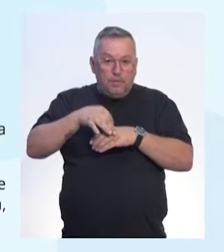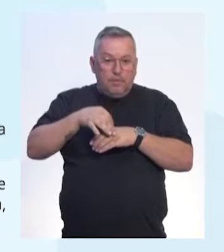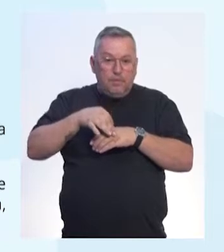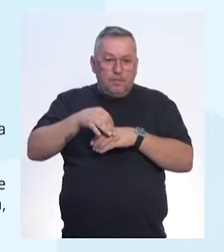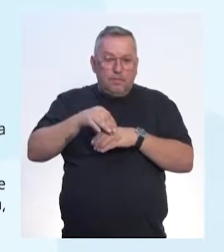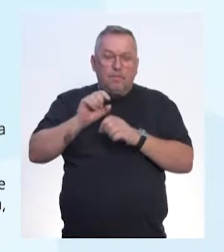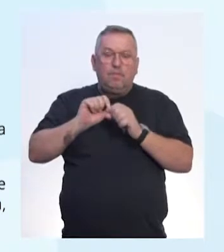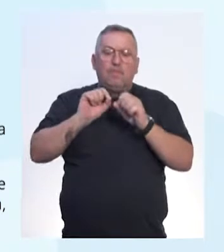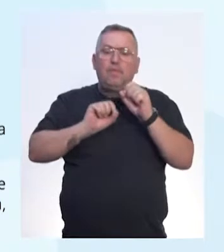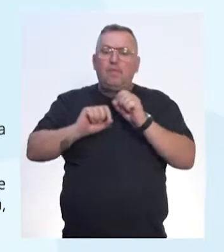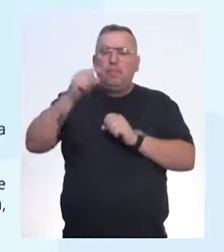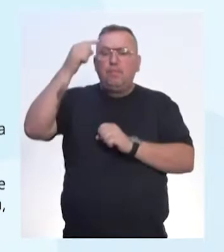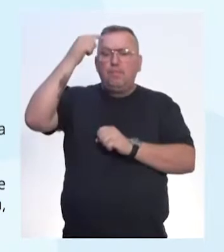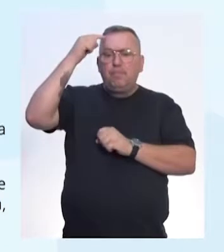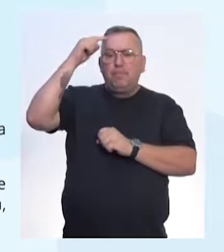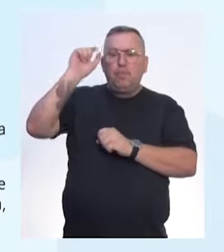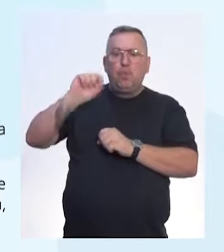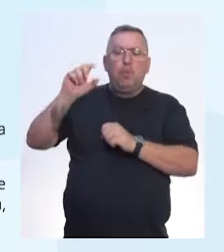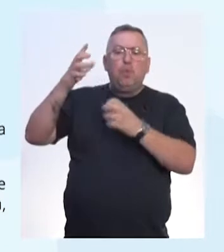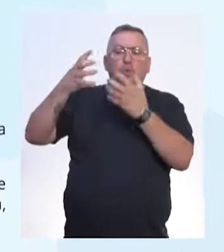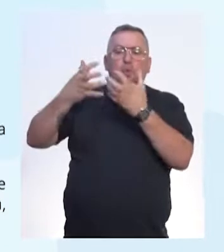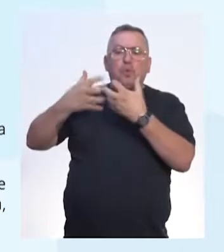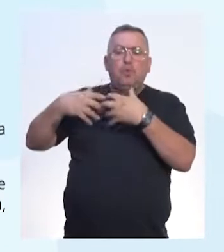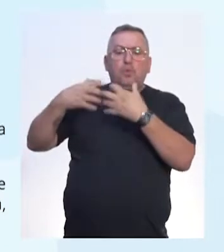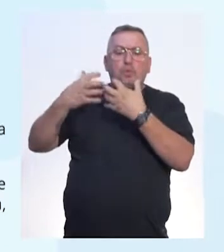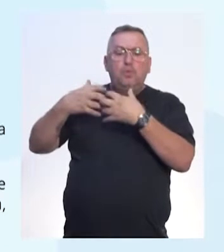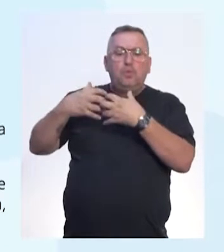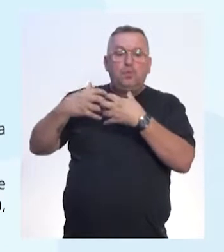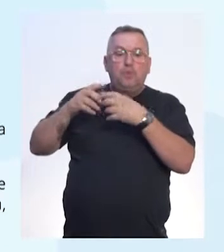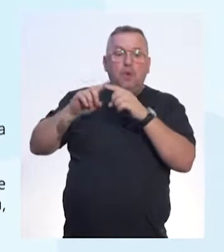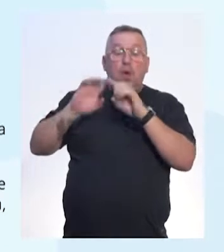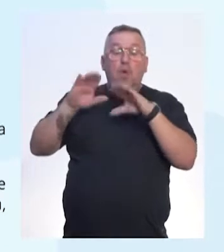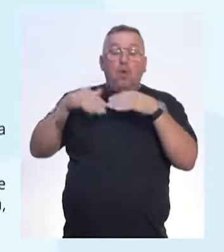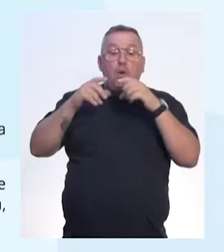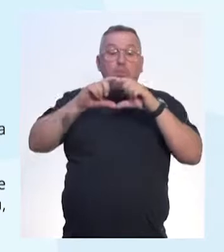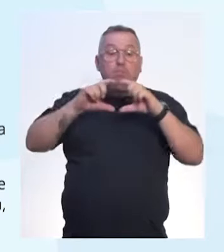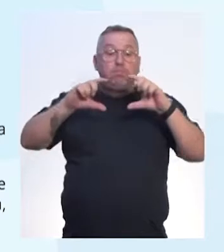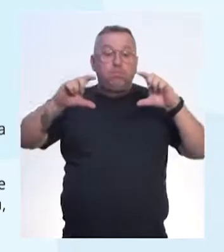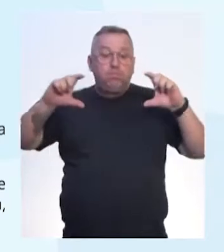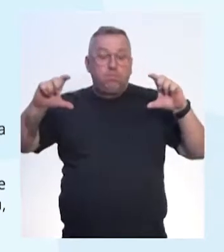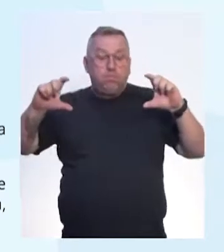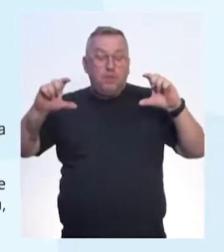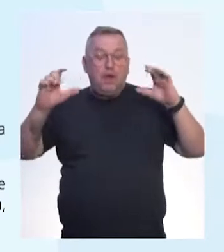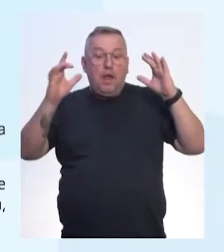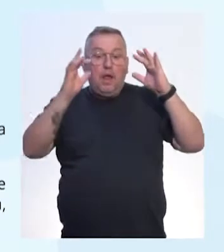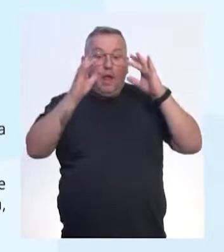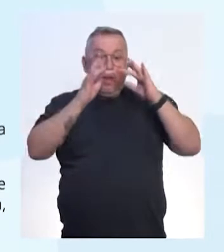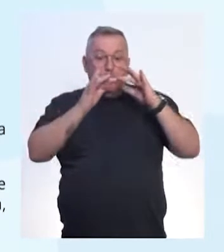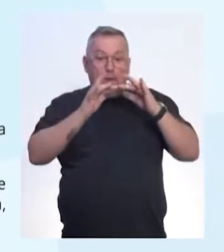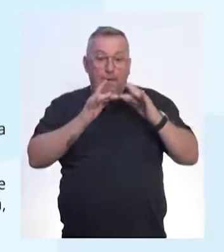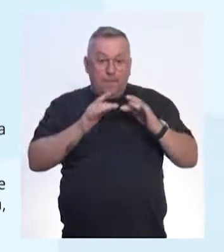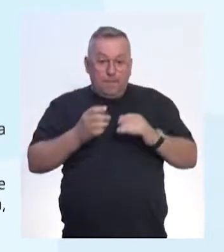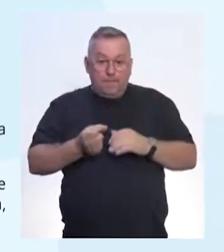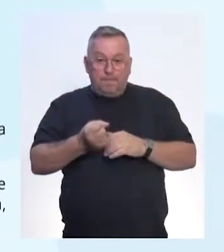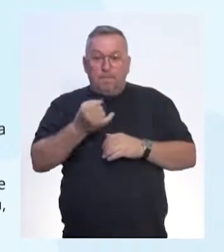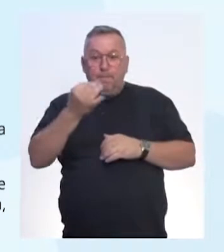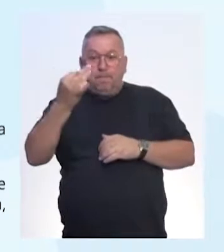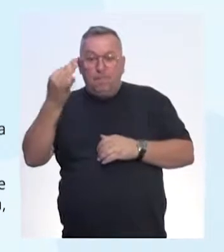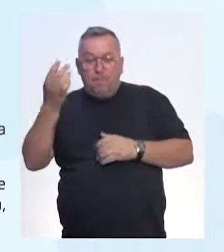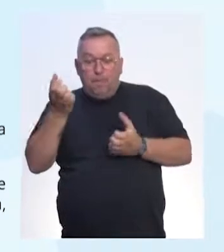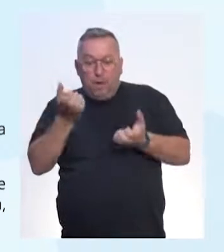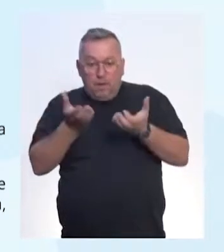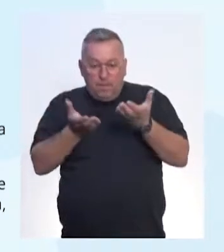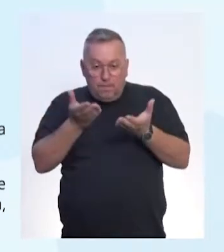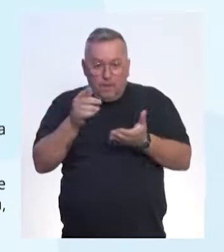que nós vamos pensar? Qual é a equação que relaciona as quantidades de gramas